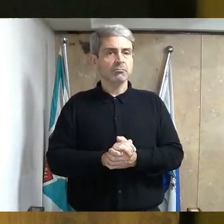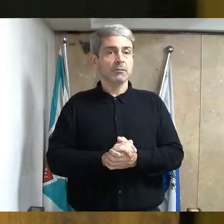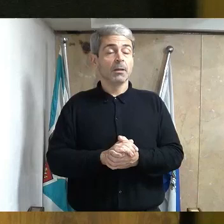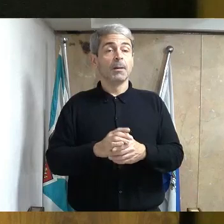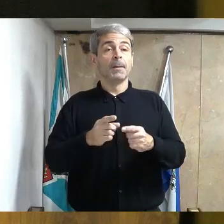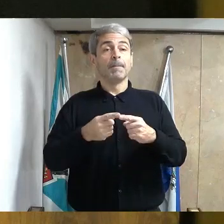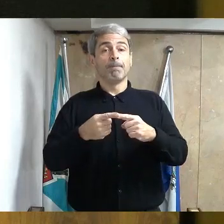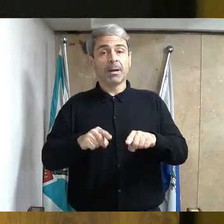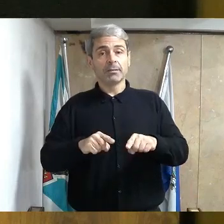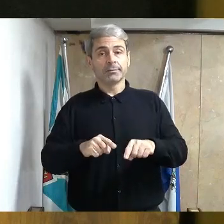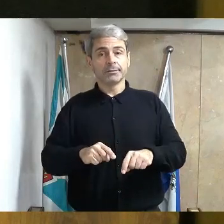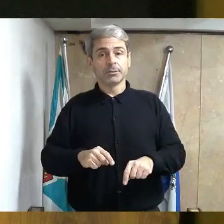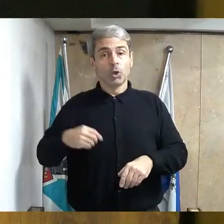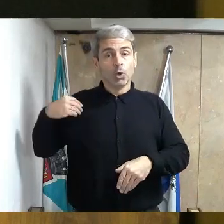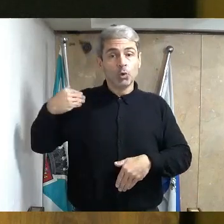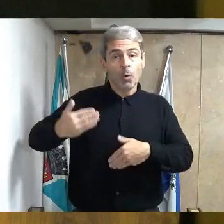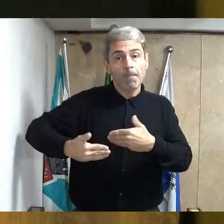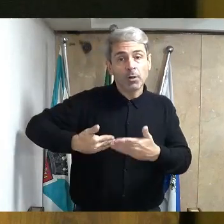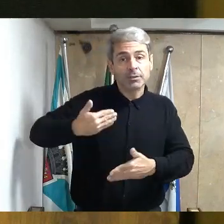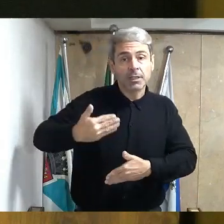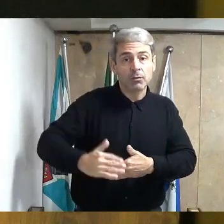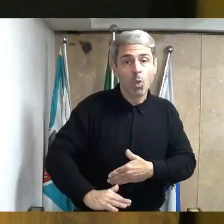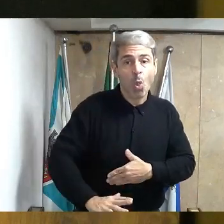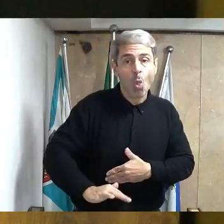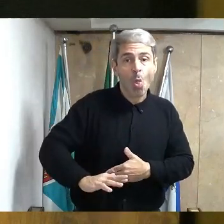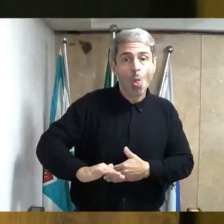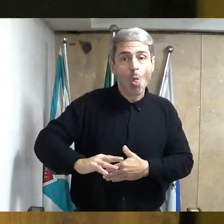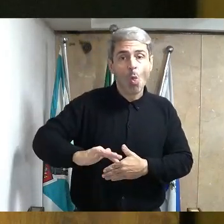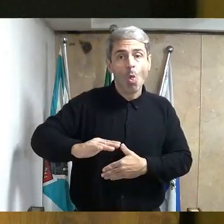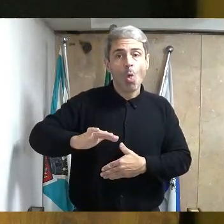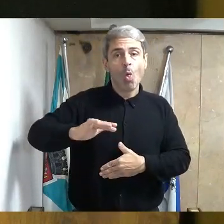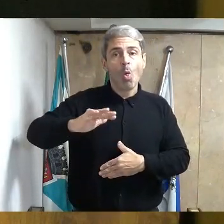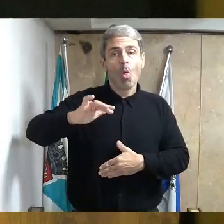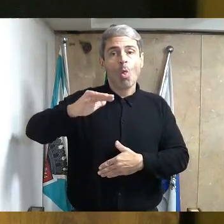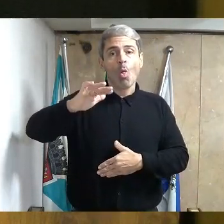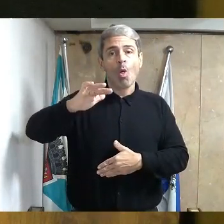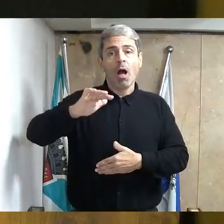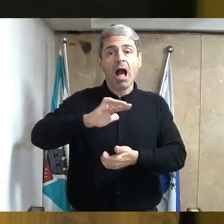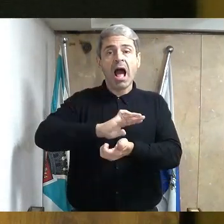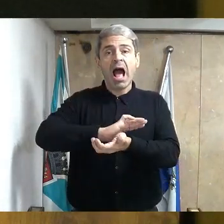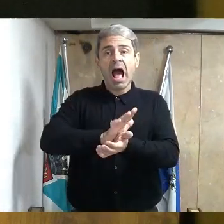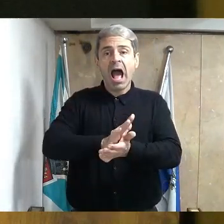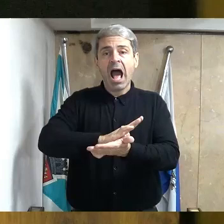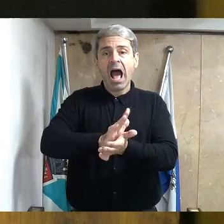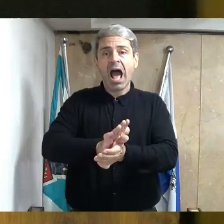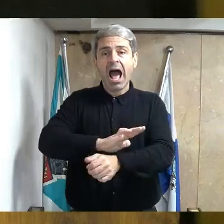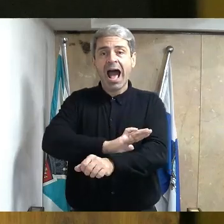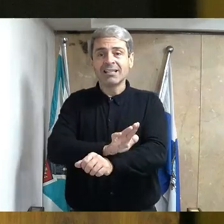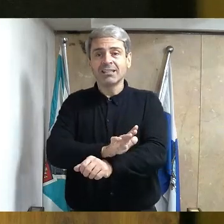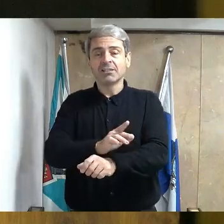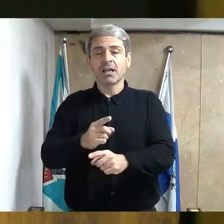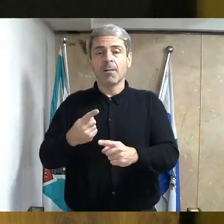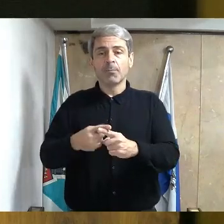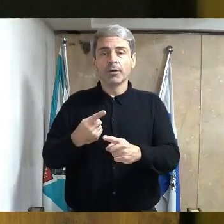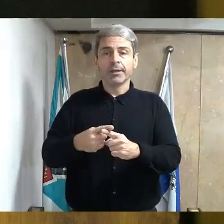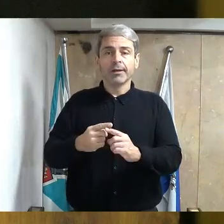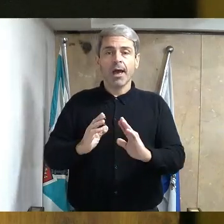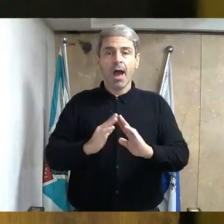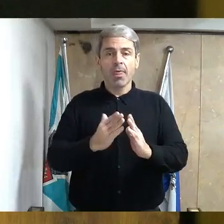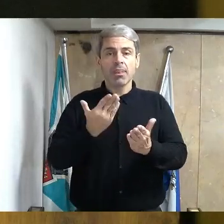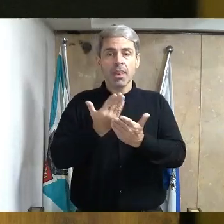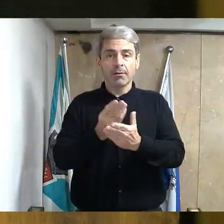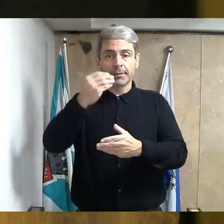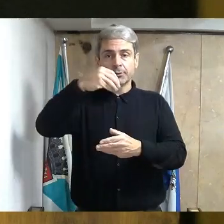Mas ela se torna quando ela não aprende dentro da sua, da sala de aula.